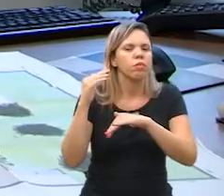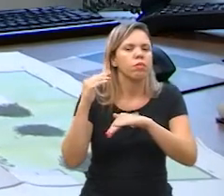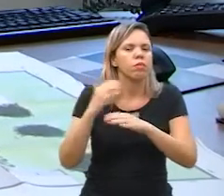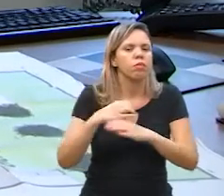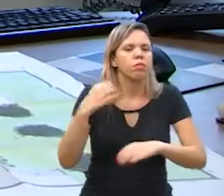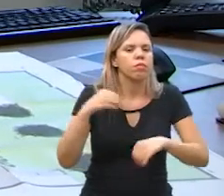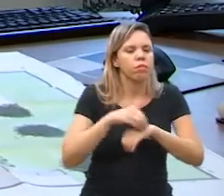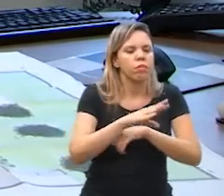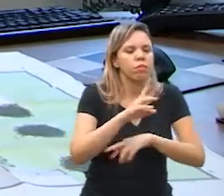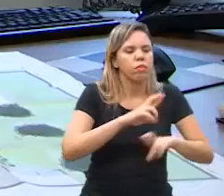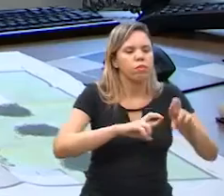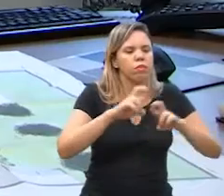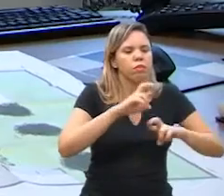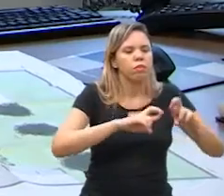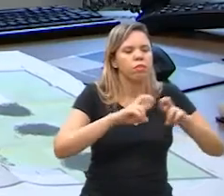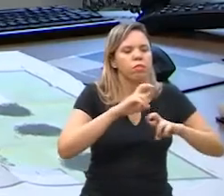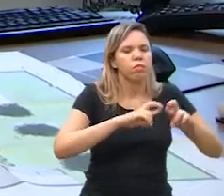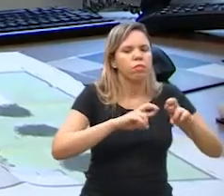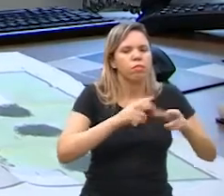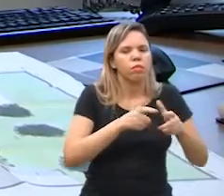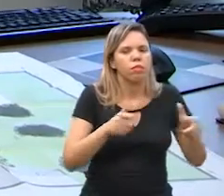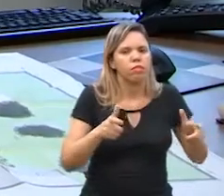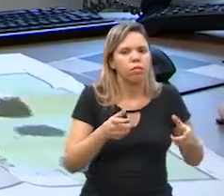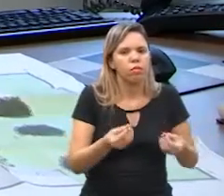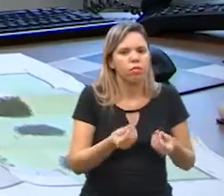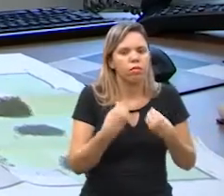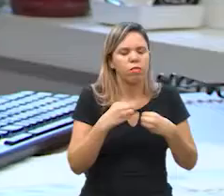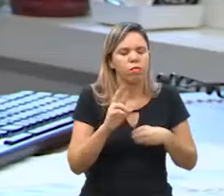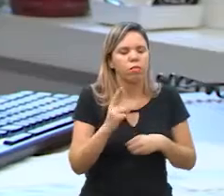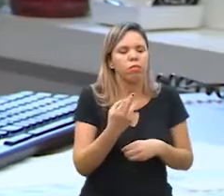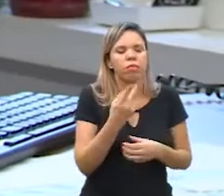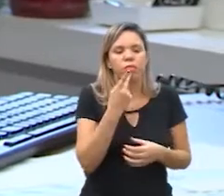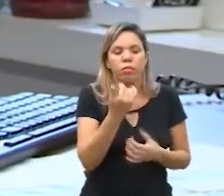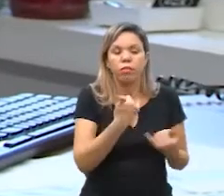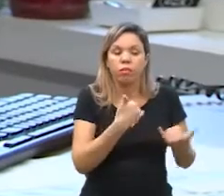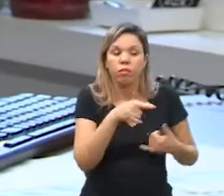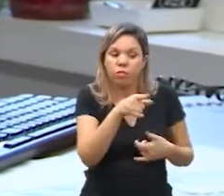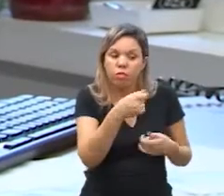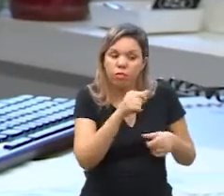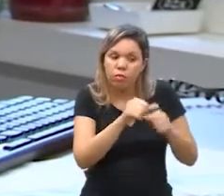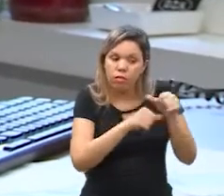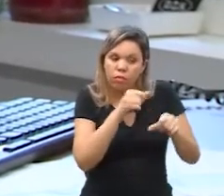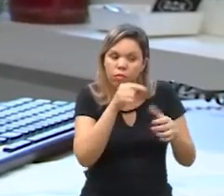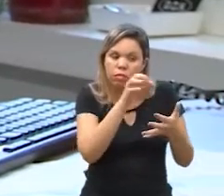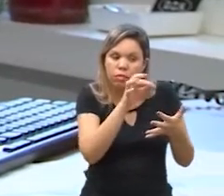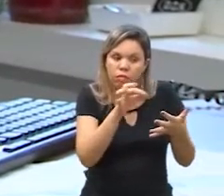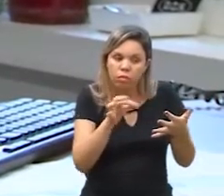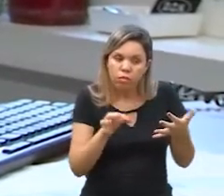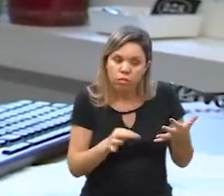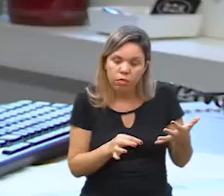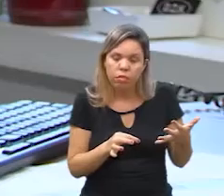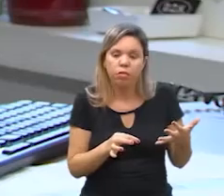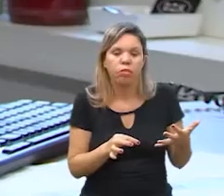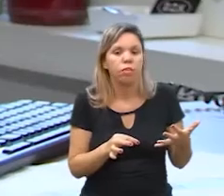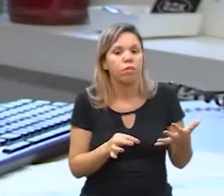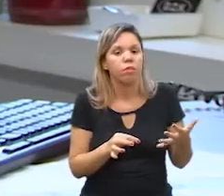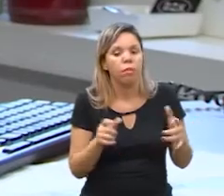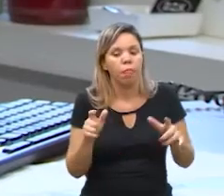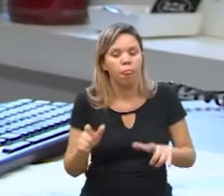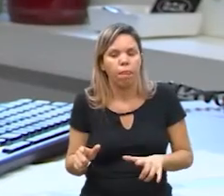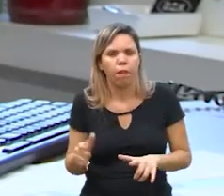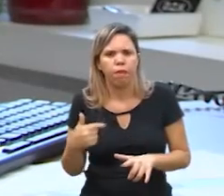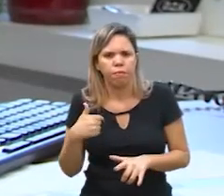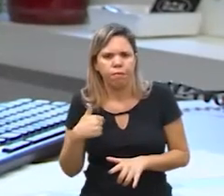esse engenheiro analisa e na maioria das vezes ele me dá um retorno dizendo, olha, se você fizer uma alteração desse